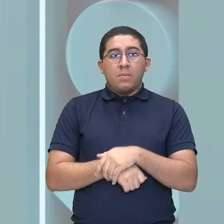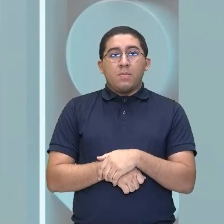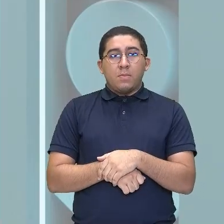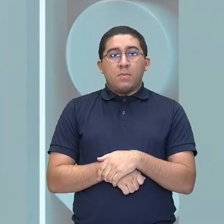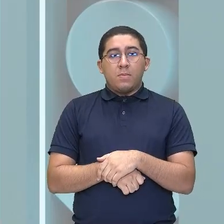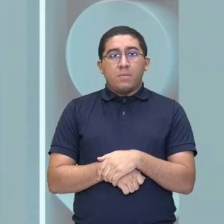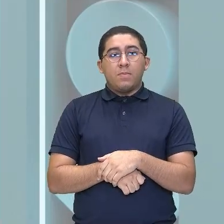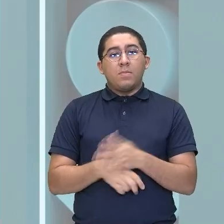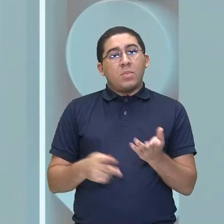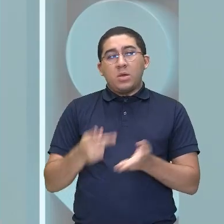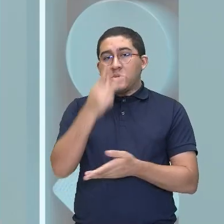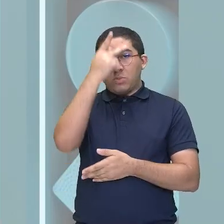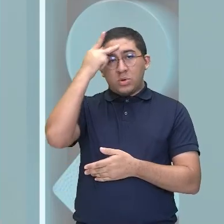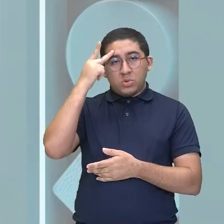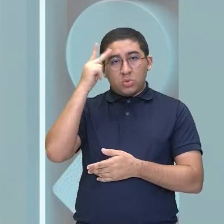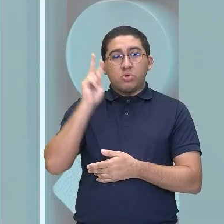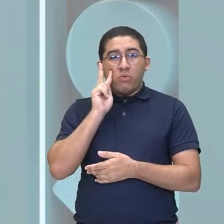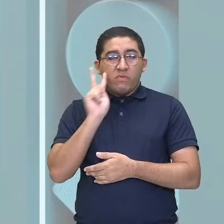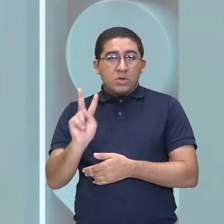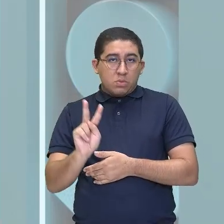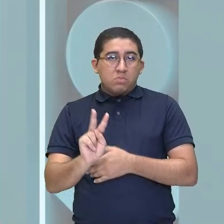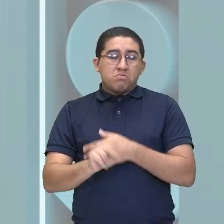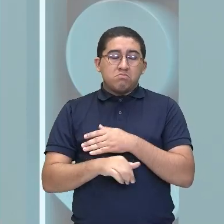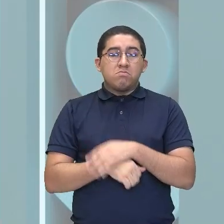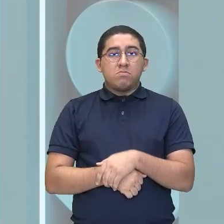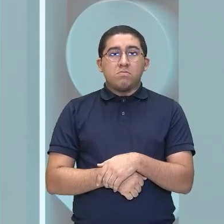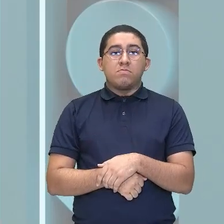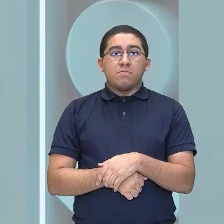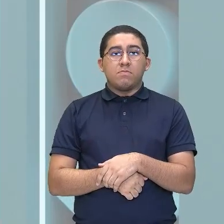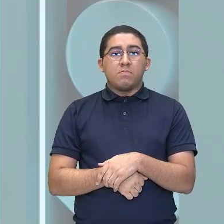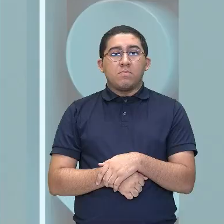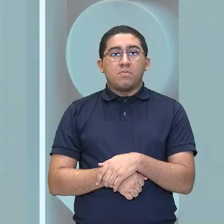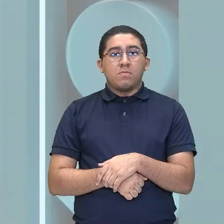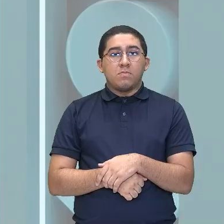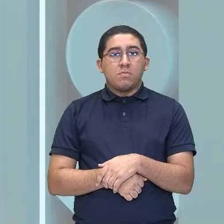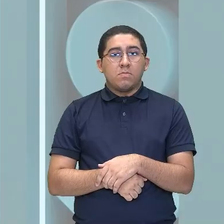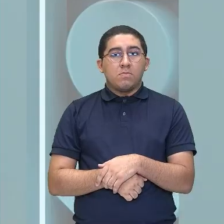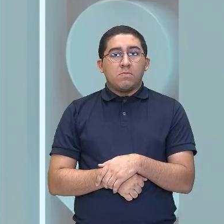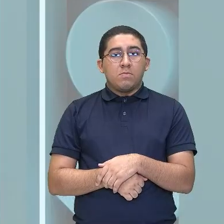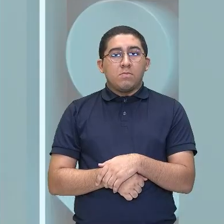do público ao qual ele se dirige, né? Até porque